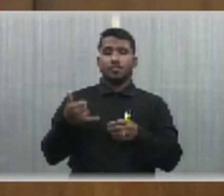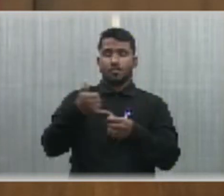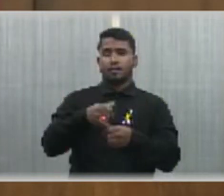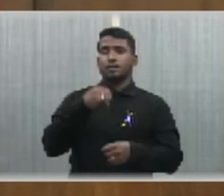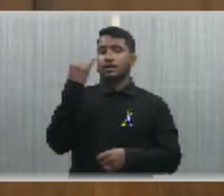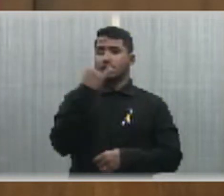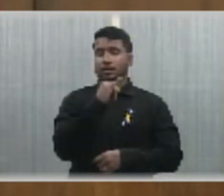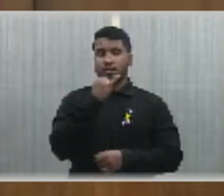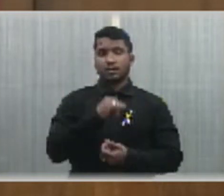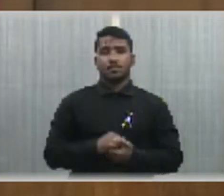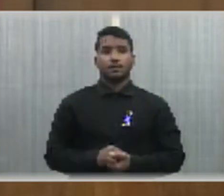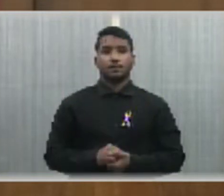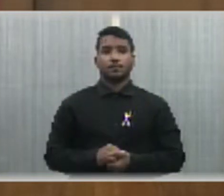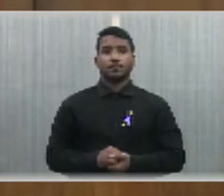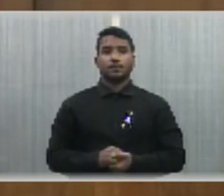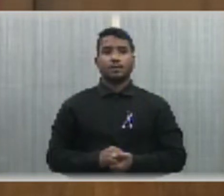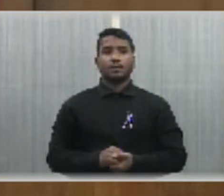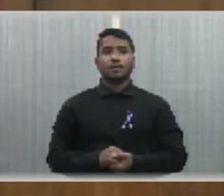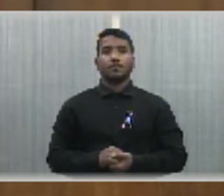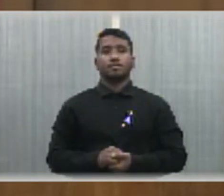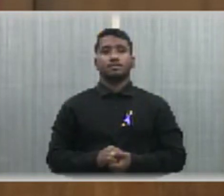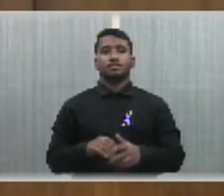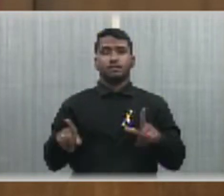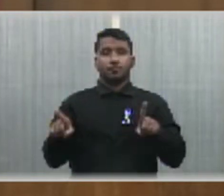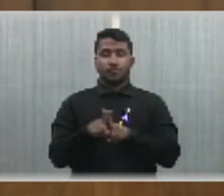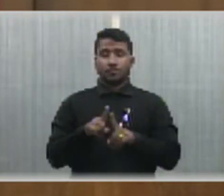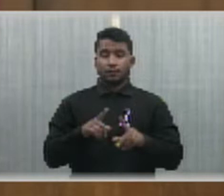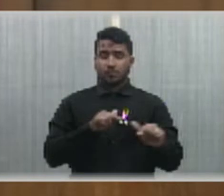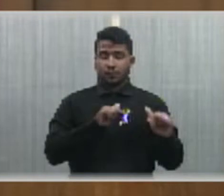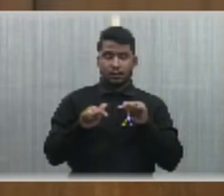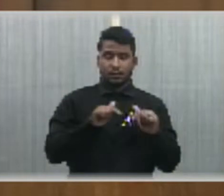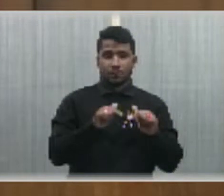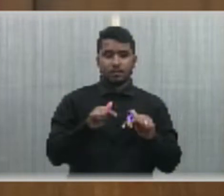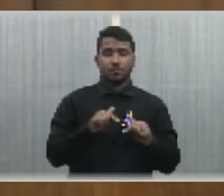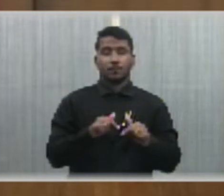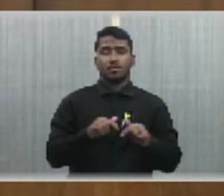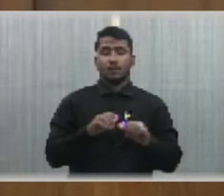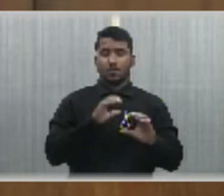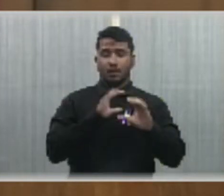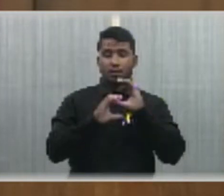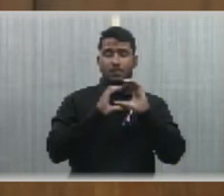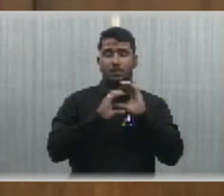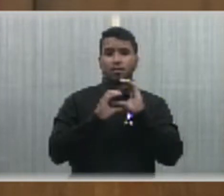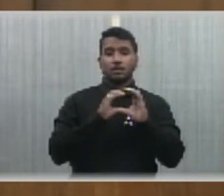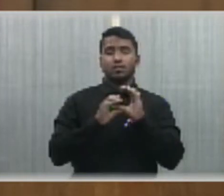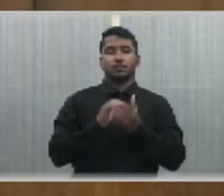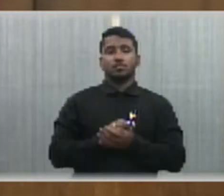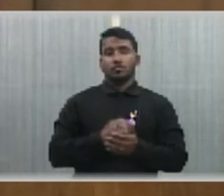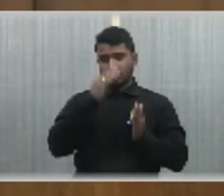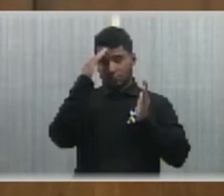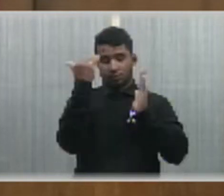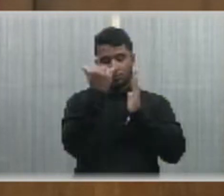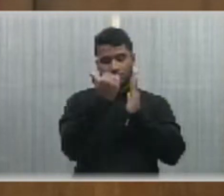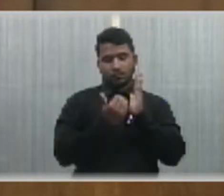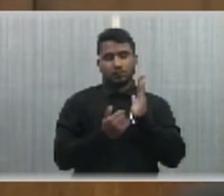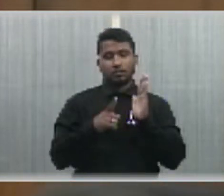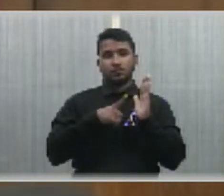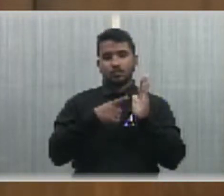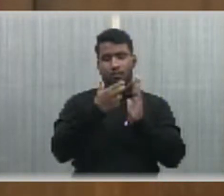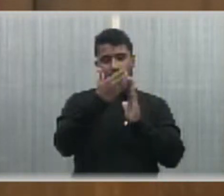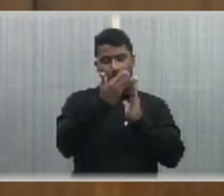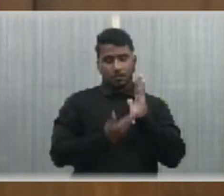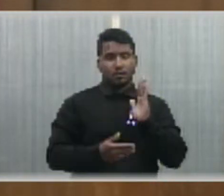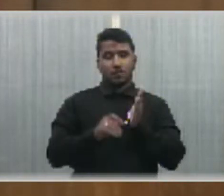energia elétrica e às prestações de serviço de comunicação em cumprimento ao disposto no